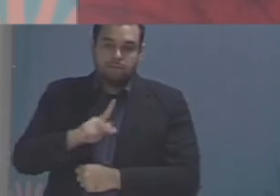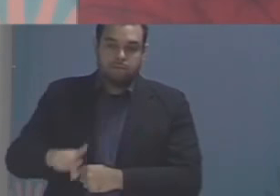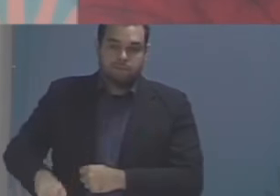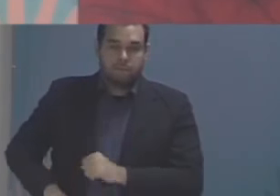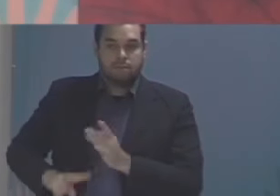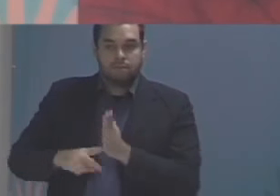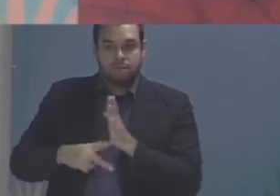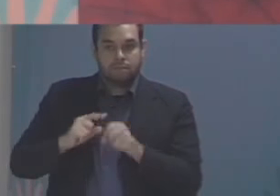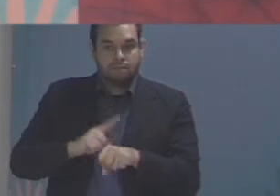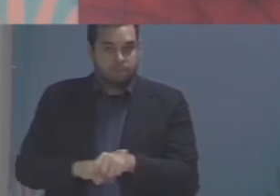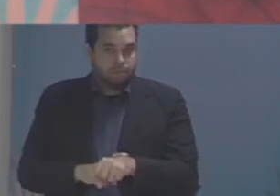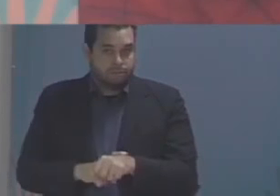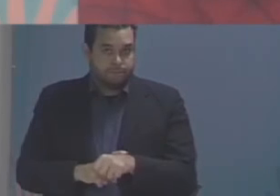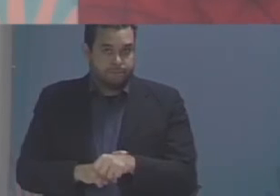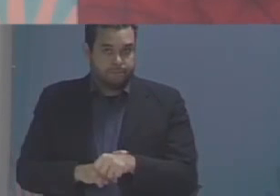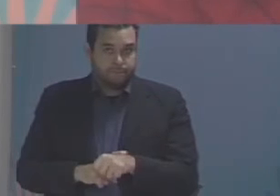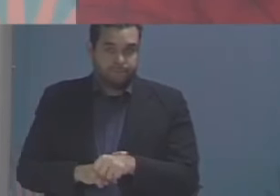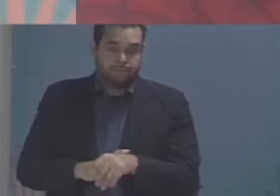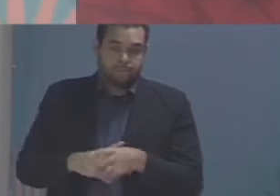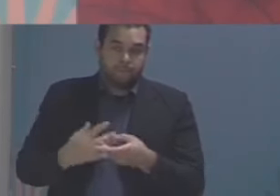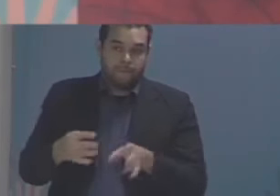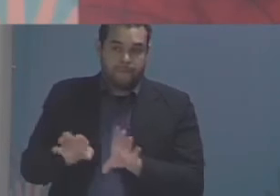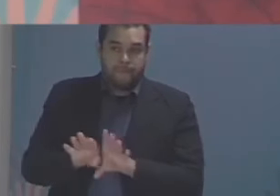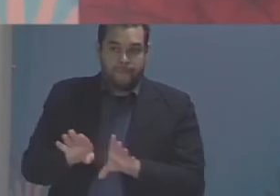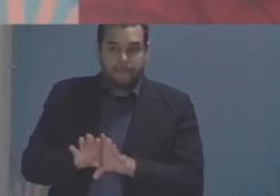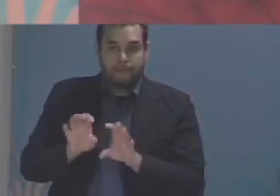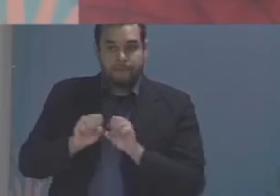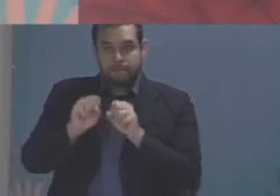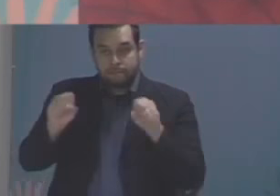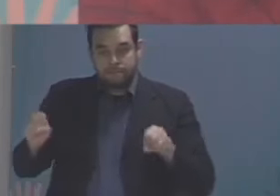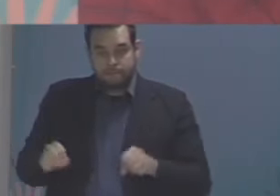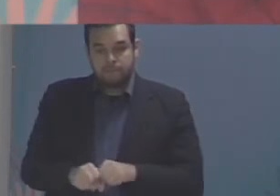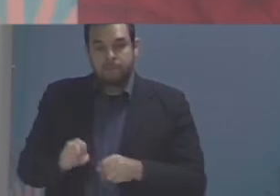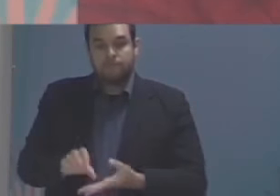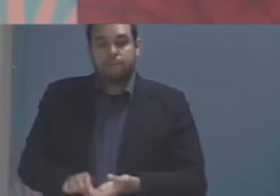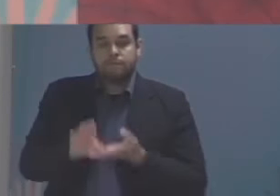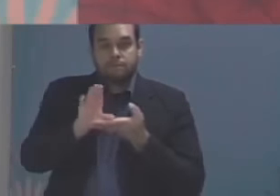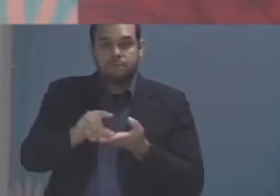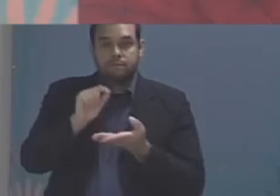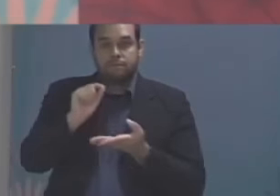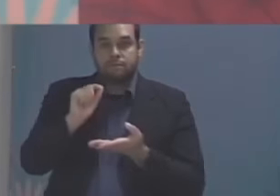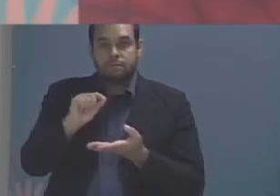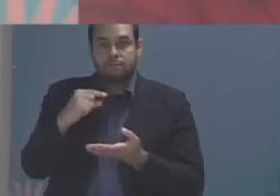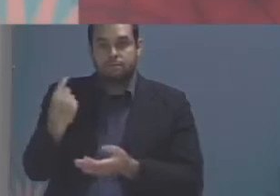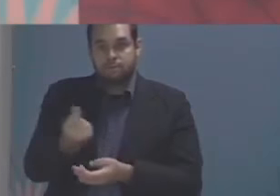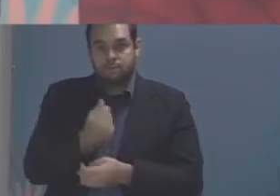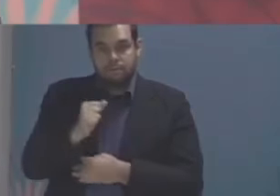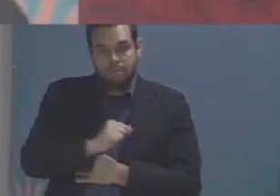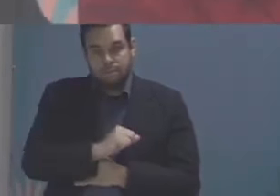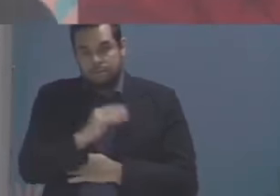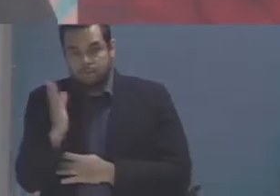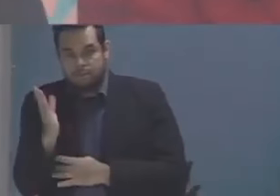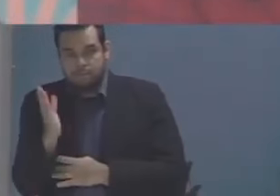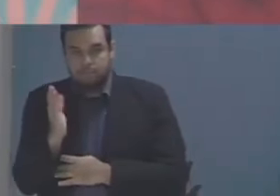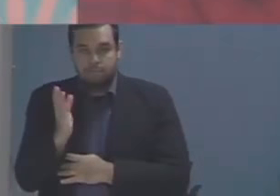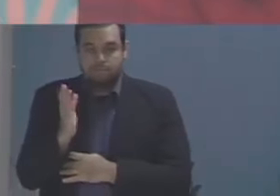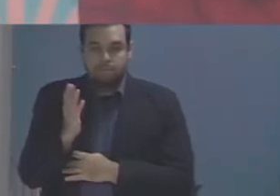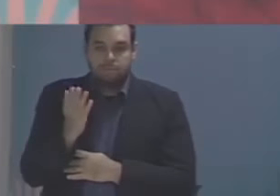nessa época, seja pelo sistema conselhos, o que nós temos claramente